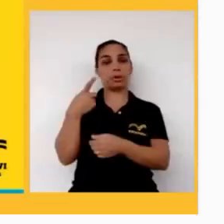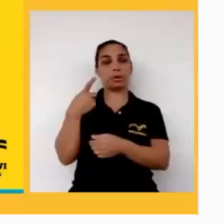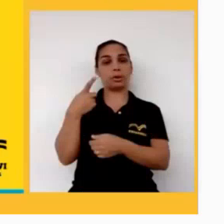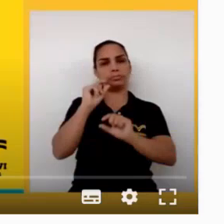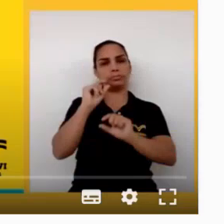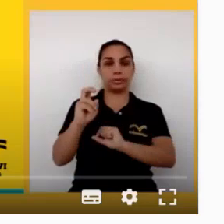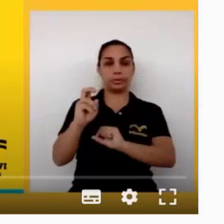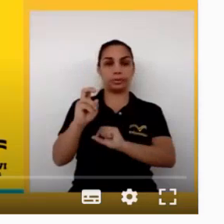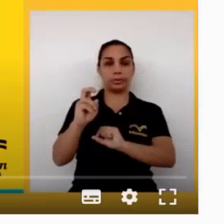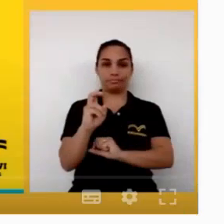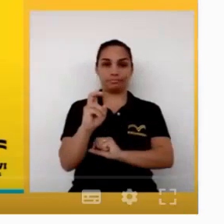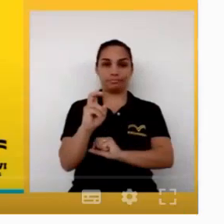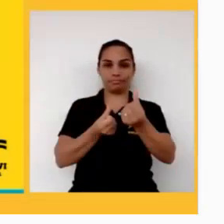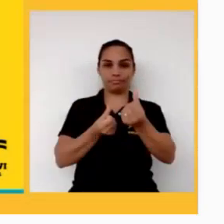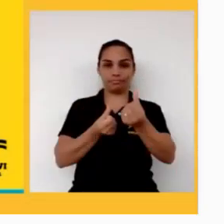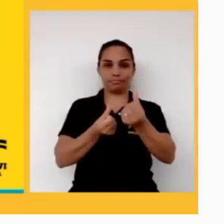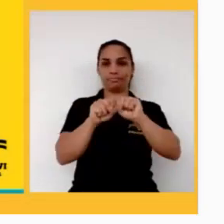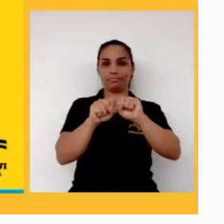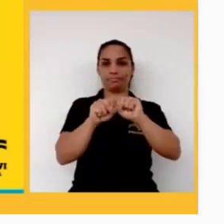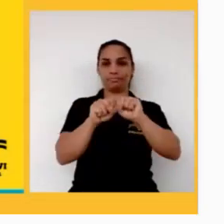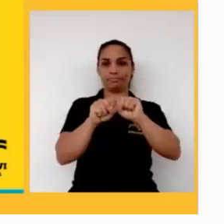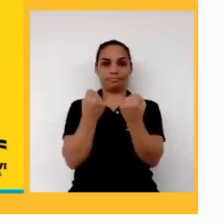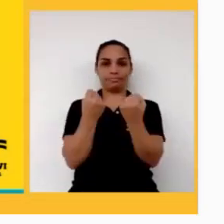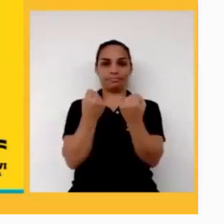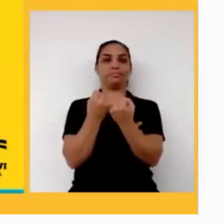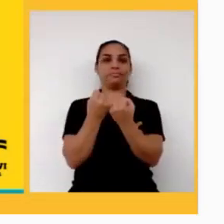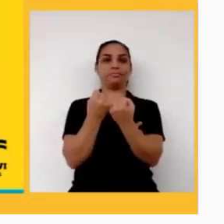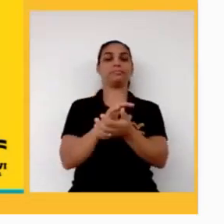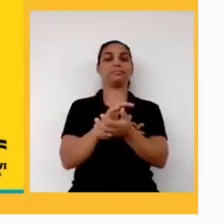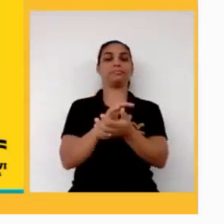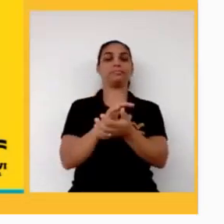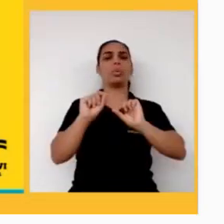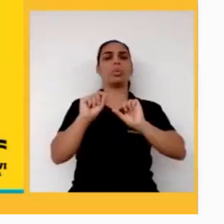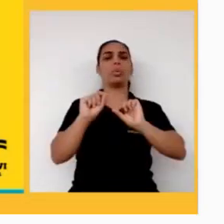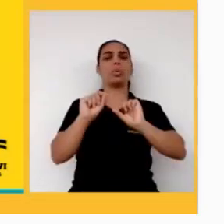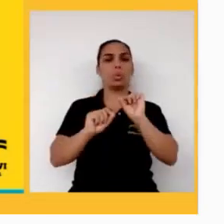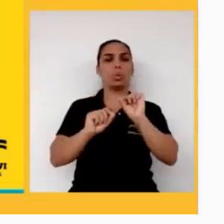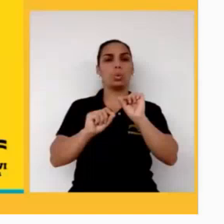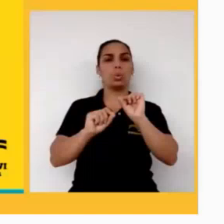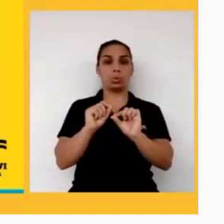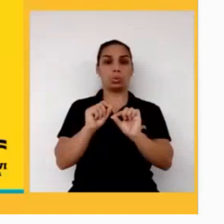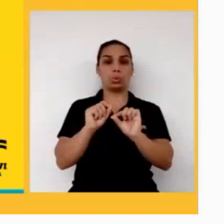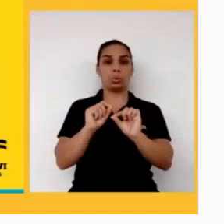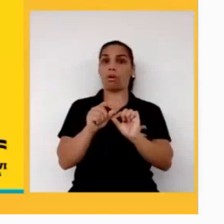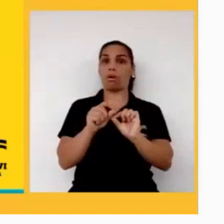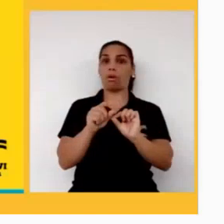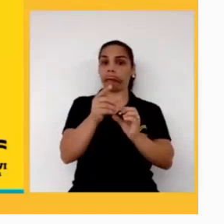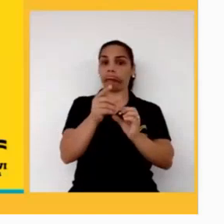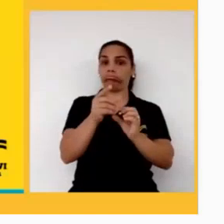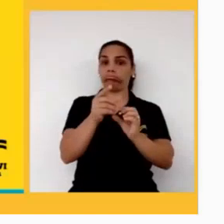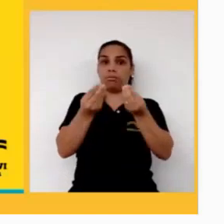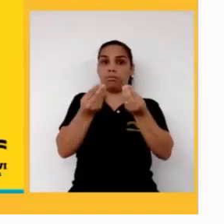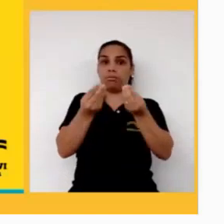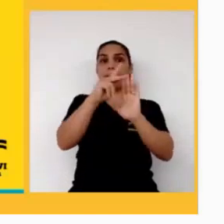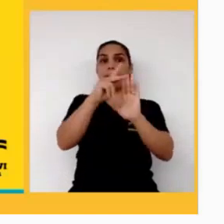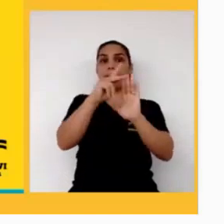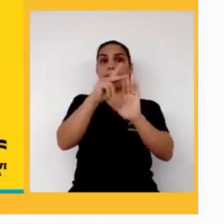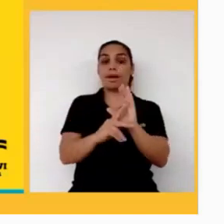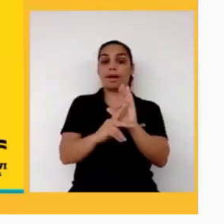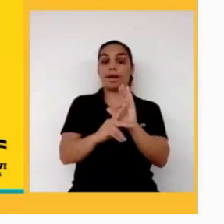5, em que você irá apresentar o paper completo, inserindo